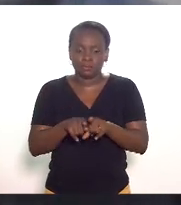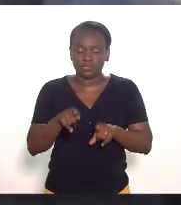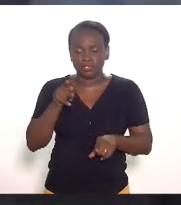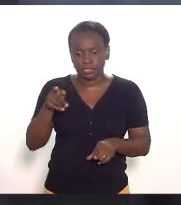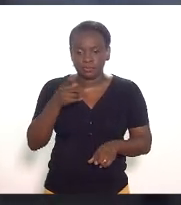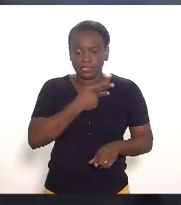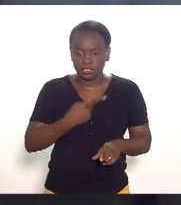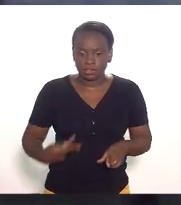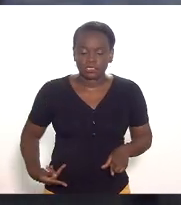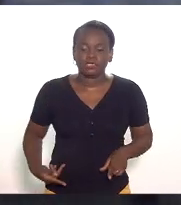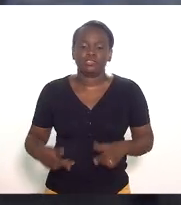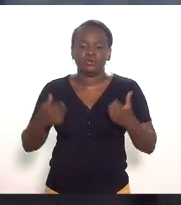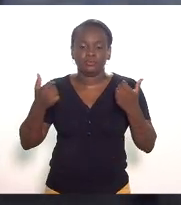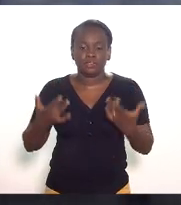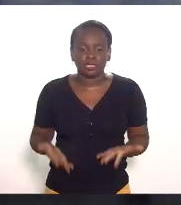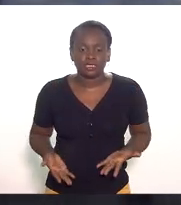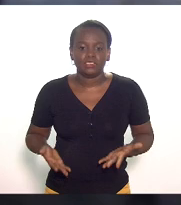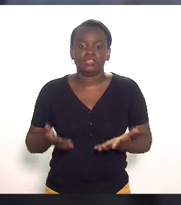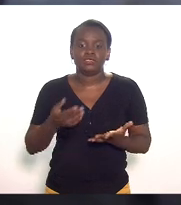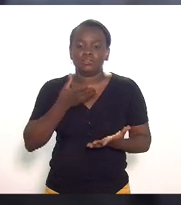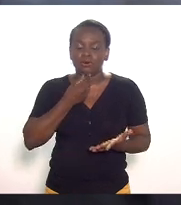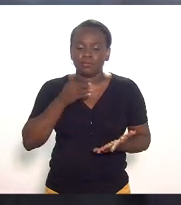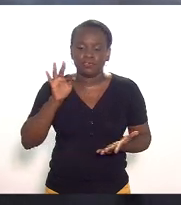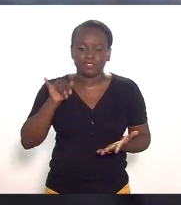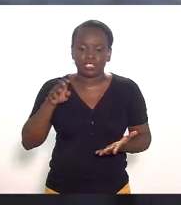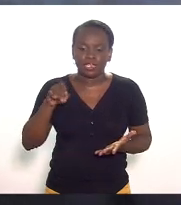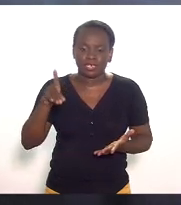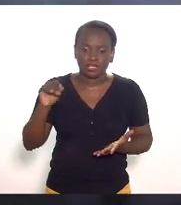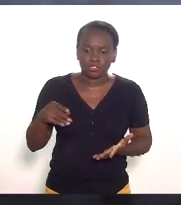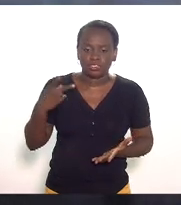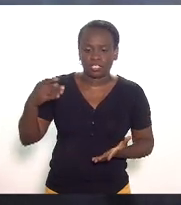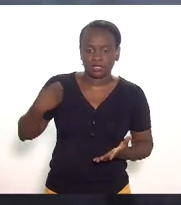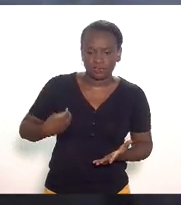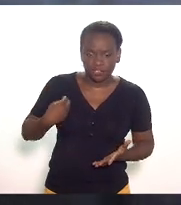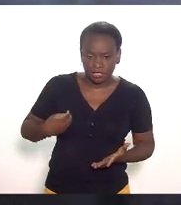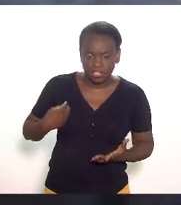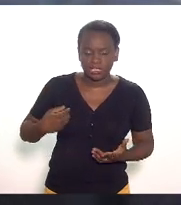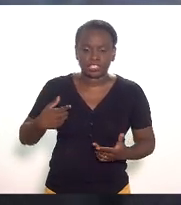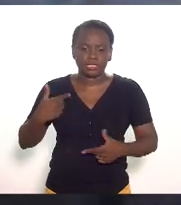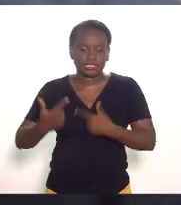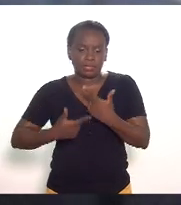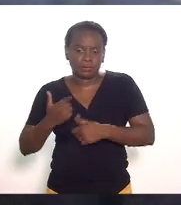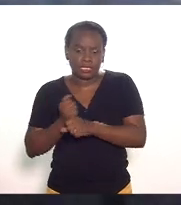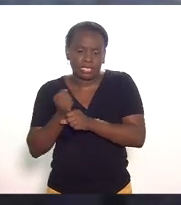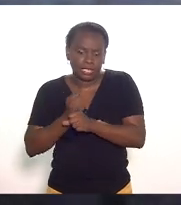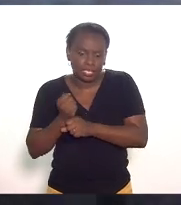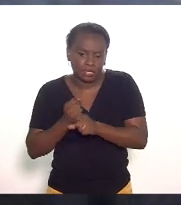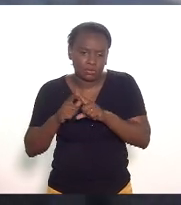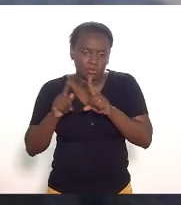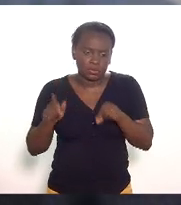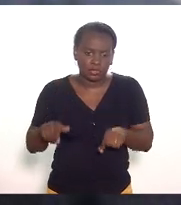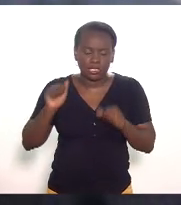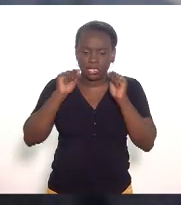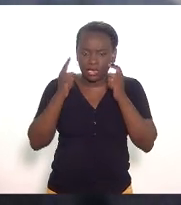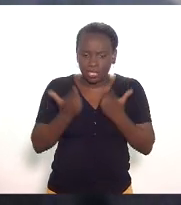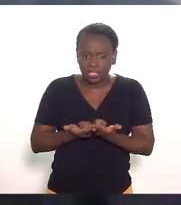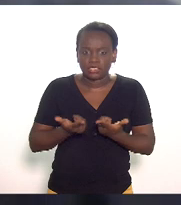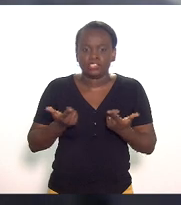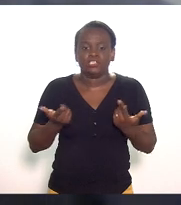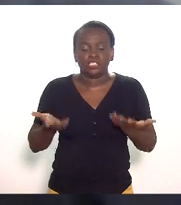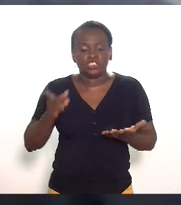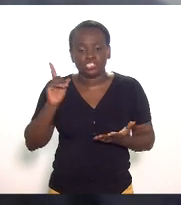presidente, falando sobre o Fernando, sobre a vida dele, um servidor de carreira da Alerj, já foi diretor da casa e